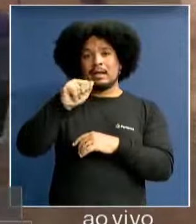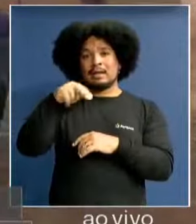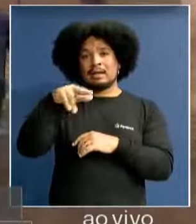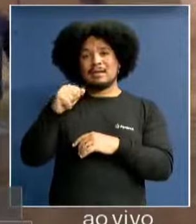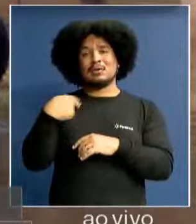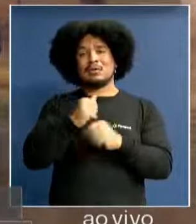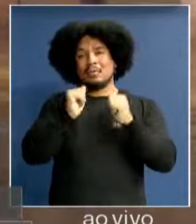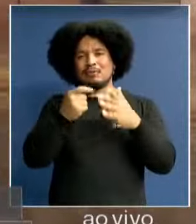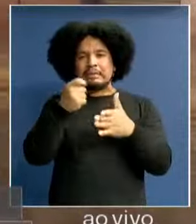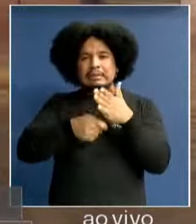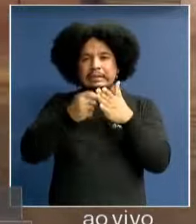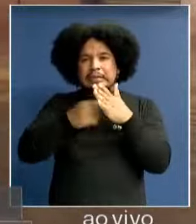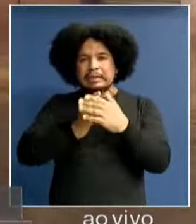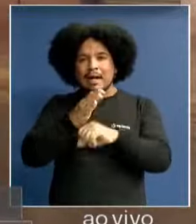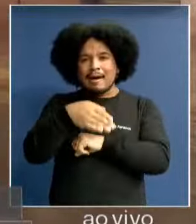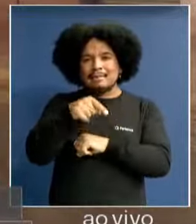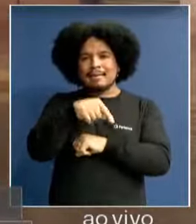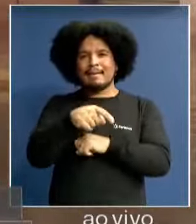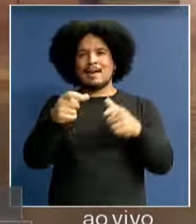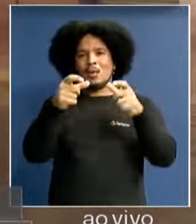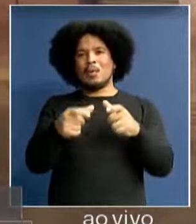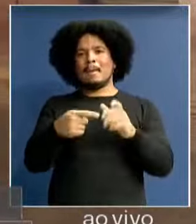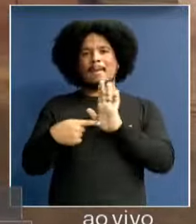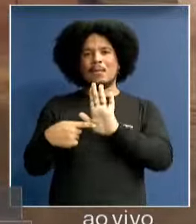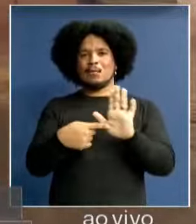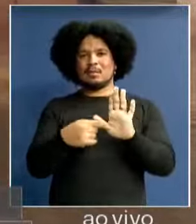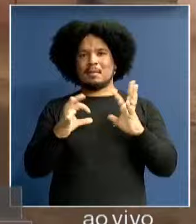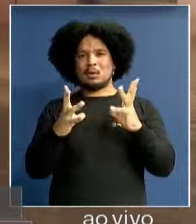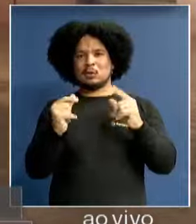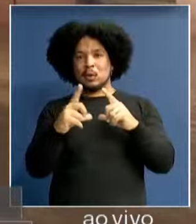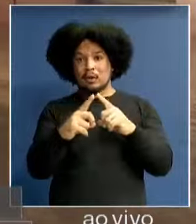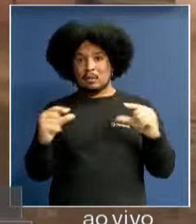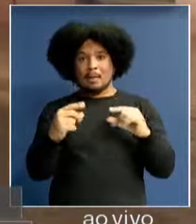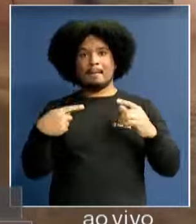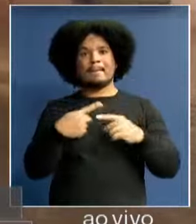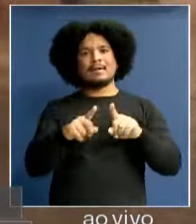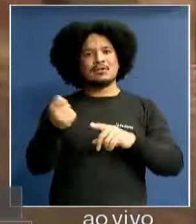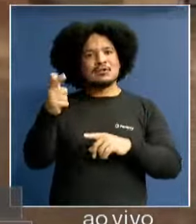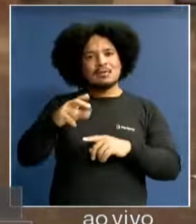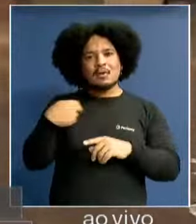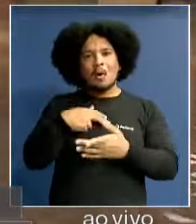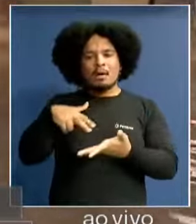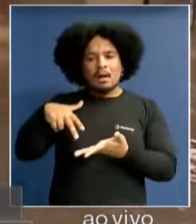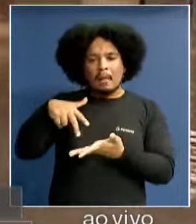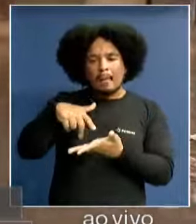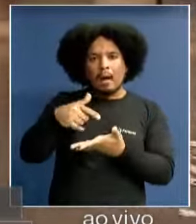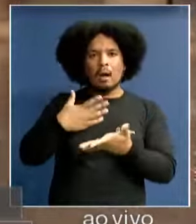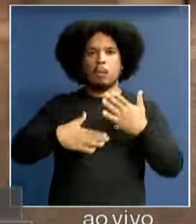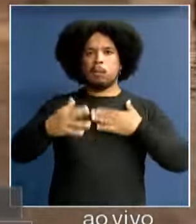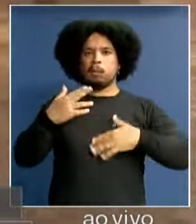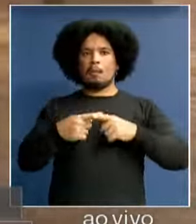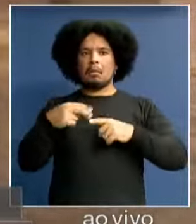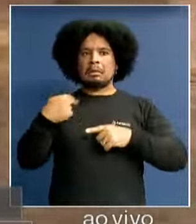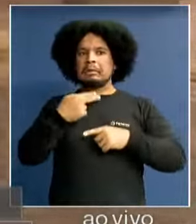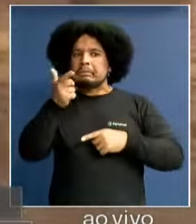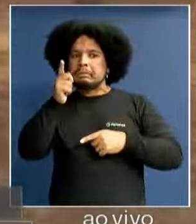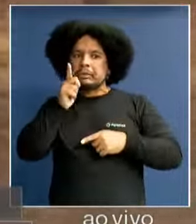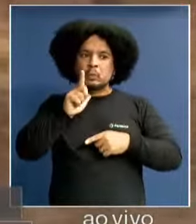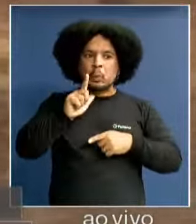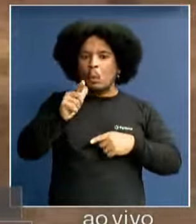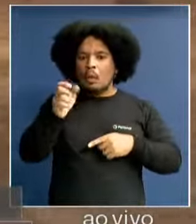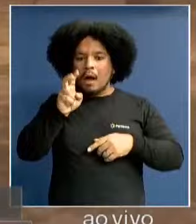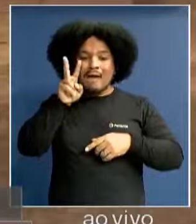para mostrar para o pessoal da Band, que está nos assistindo aqui, a situação. Novamente, a gente caminha aqui com calma, Mota, porque a gente não vê onde a gente está pisando.